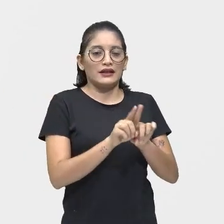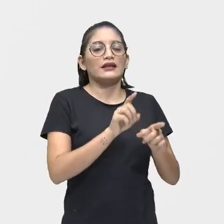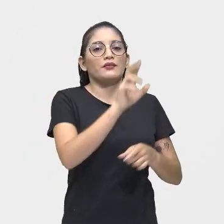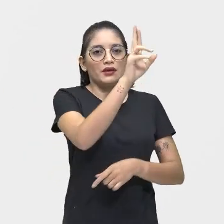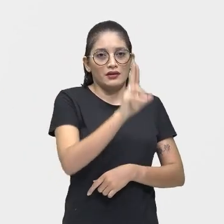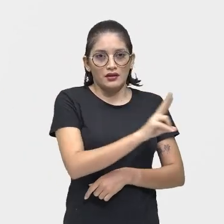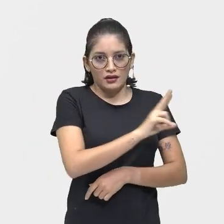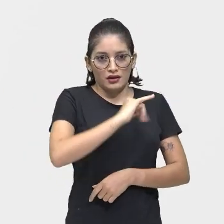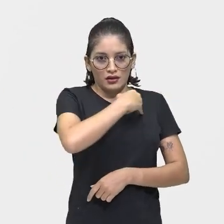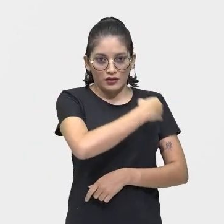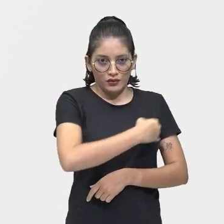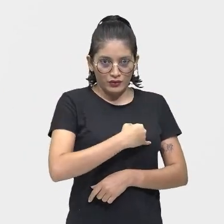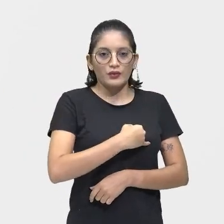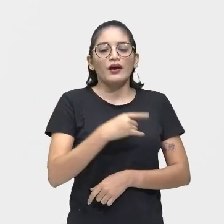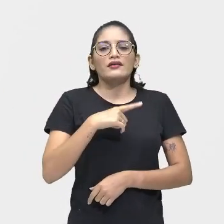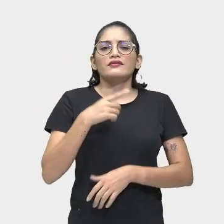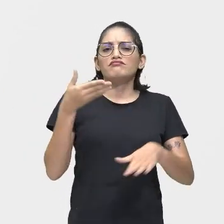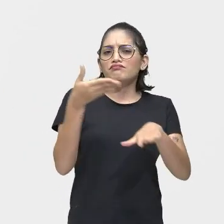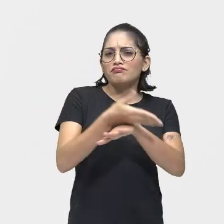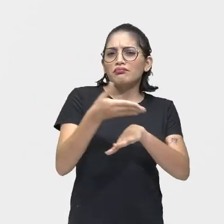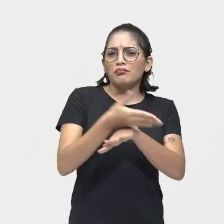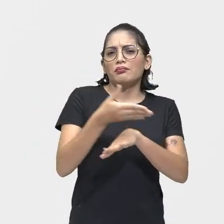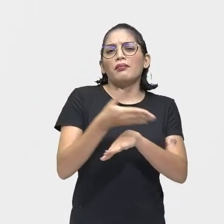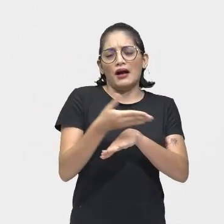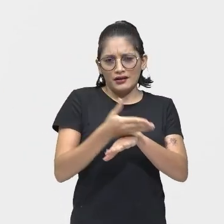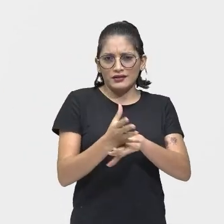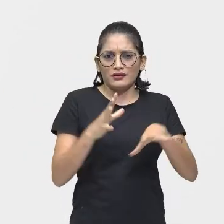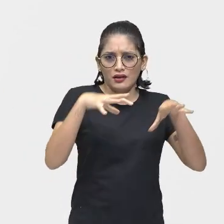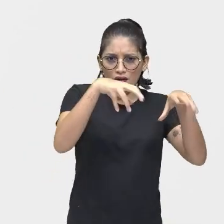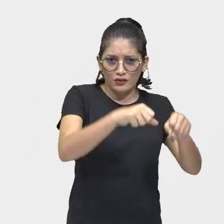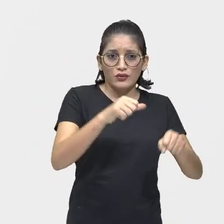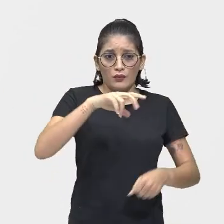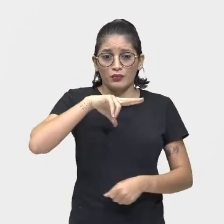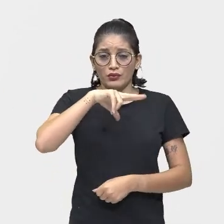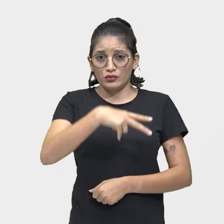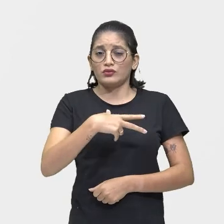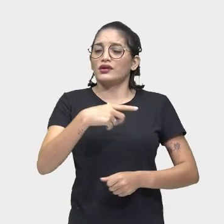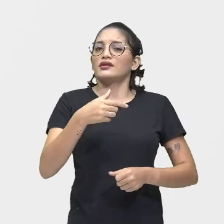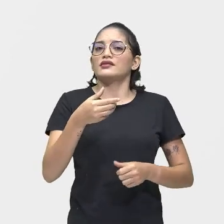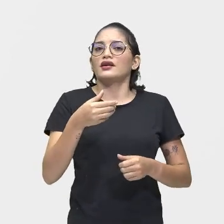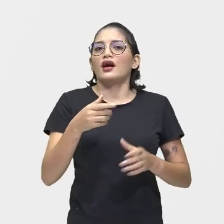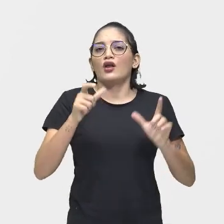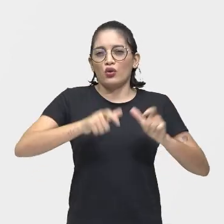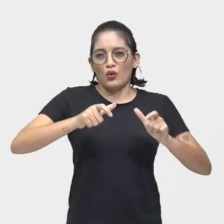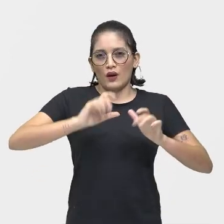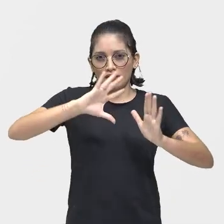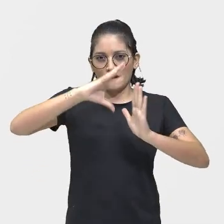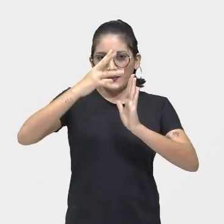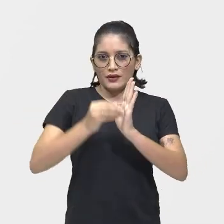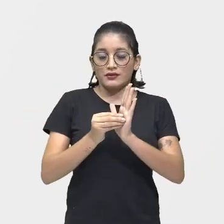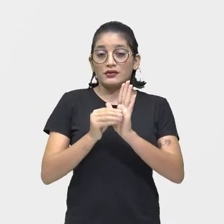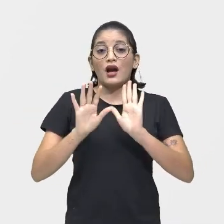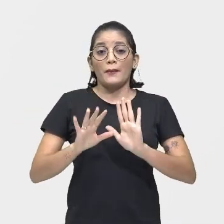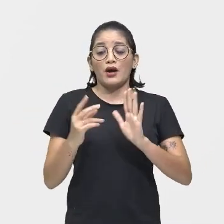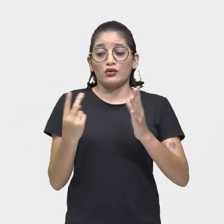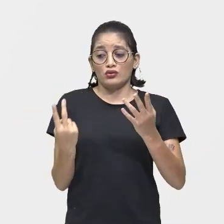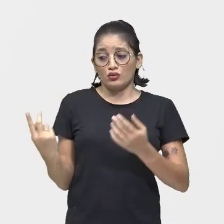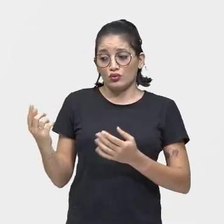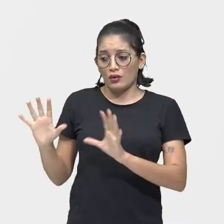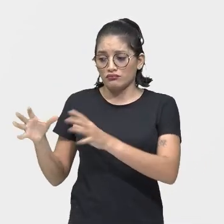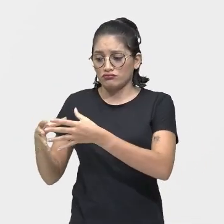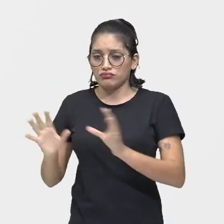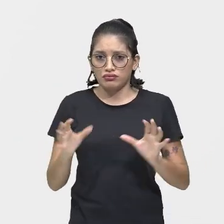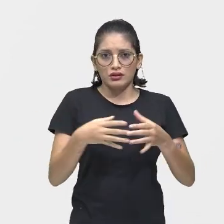uma participação muito ativa na colonização portuguesa da Amazônia. Mas ambos os grupos